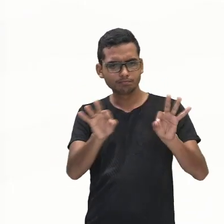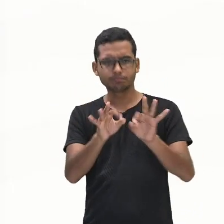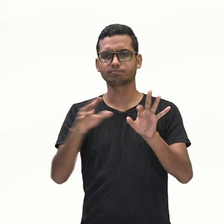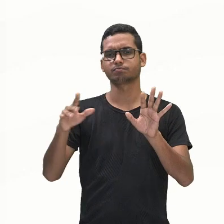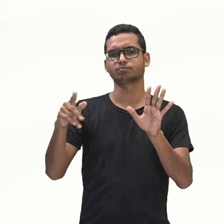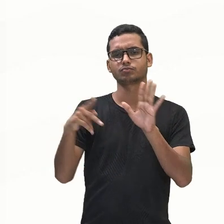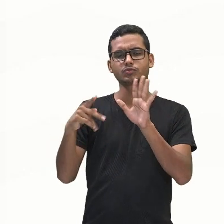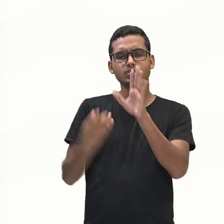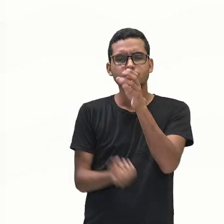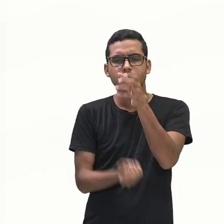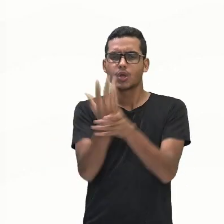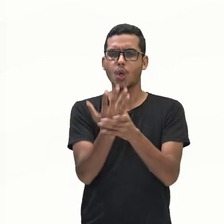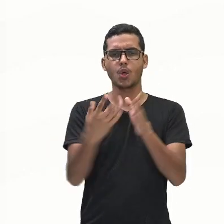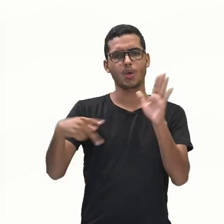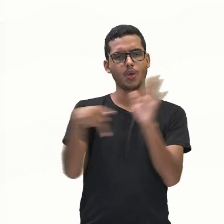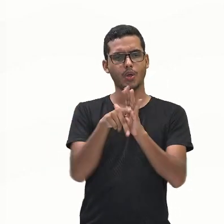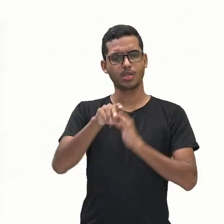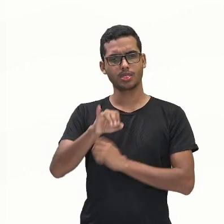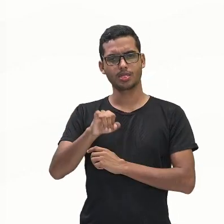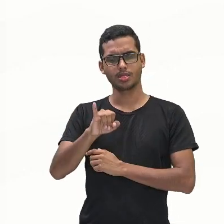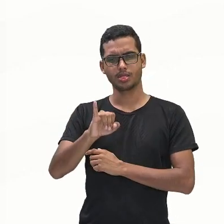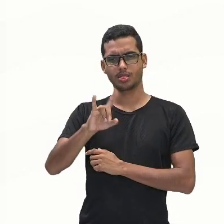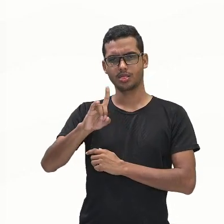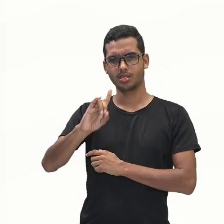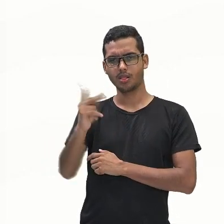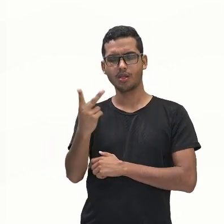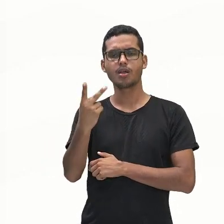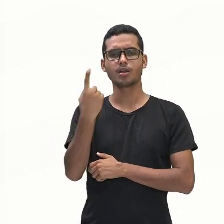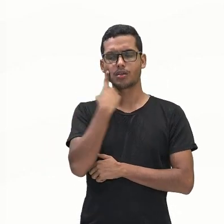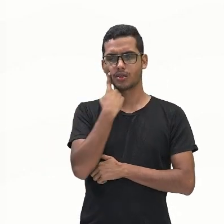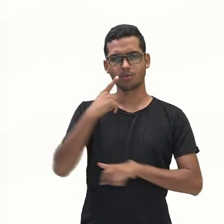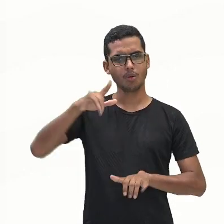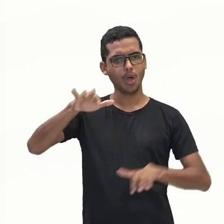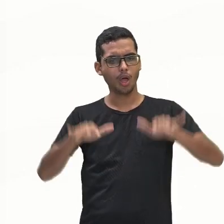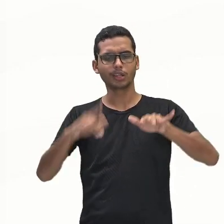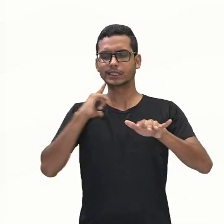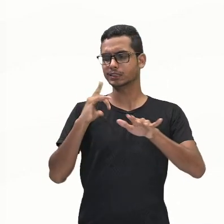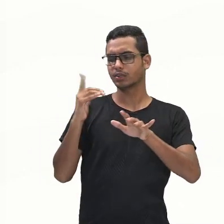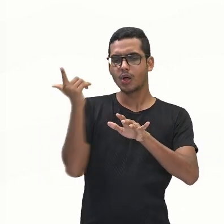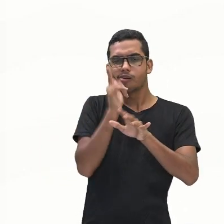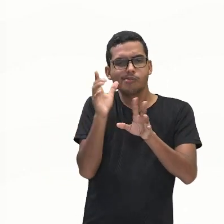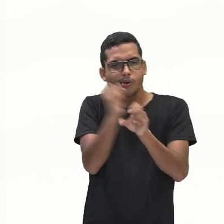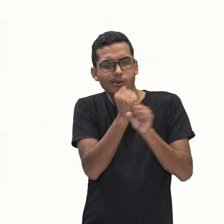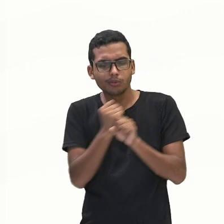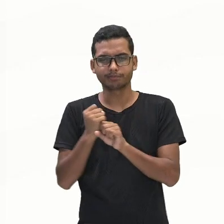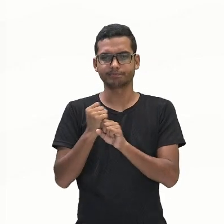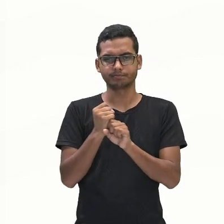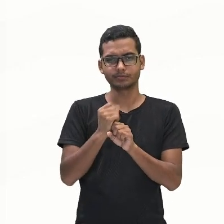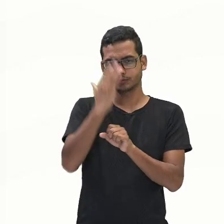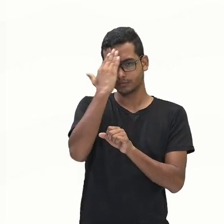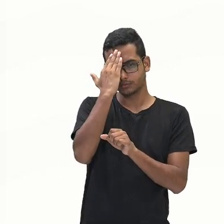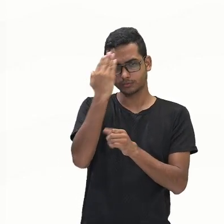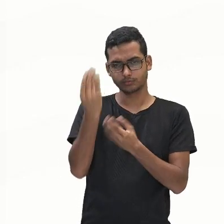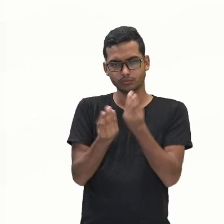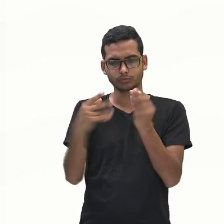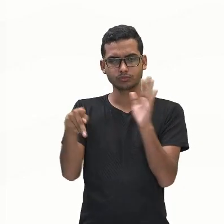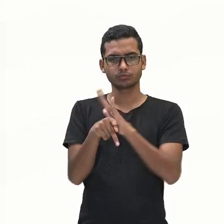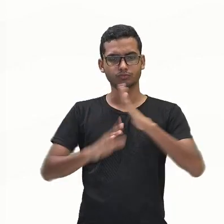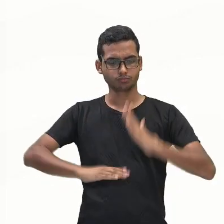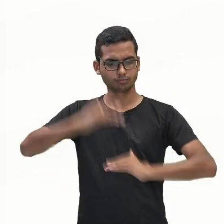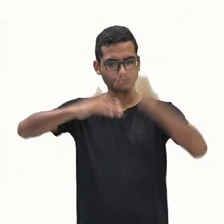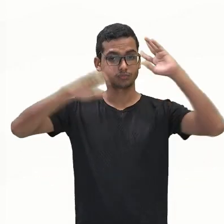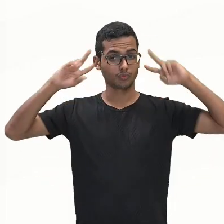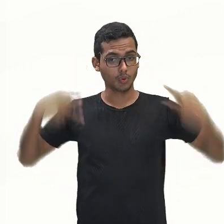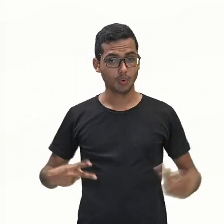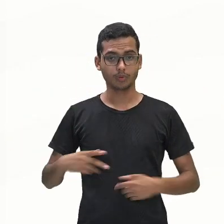medida chamada de Índice de Desenvolvimento Humano, tá bom? Então aqui a gente vai analisar um pouco da situação